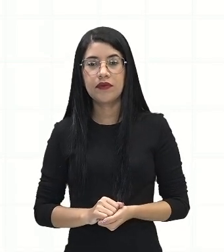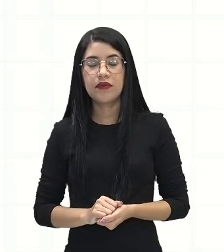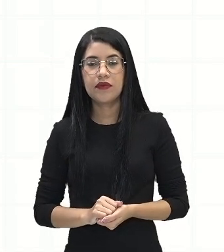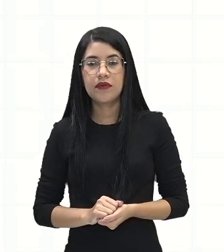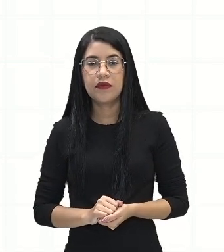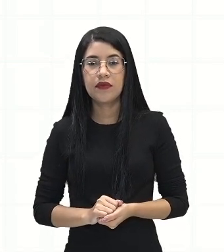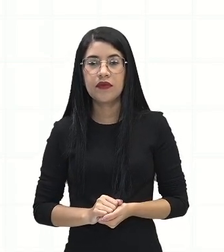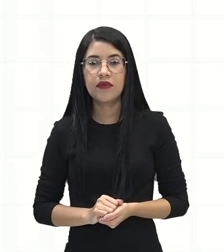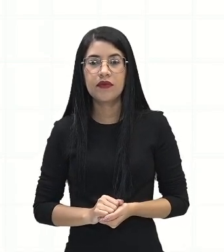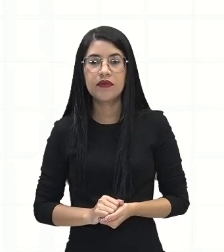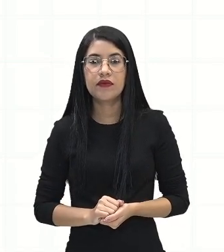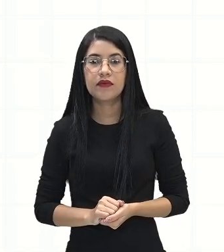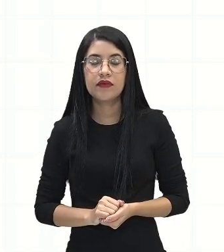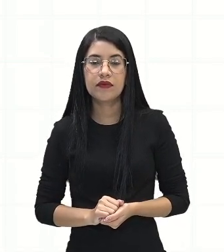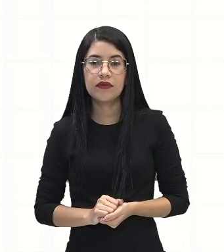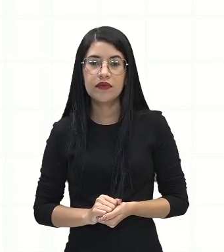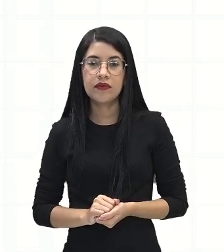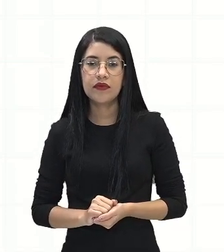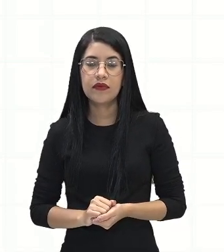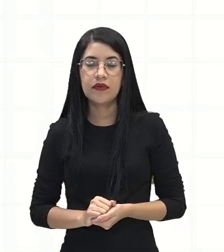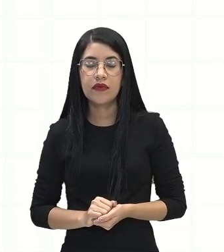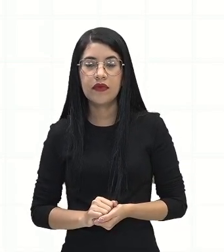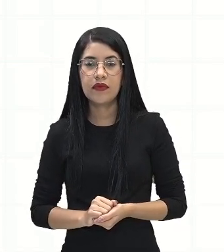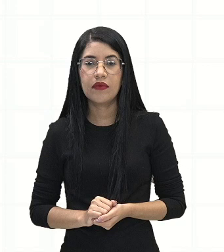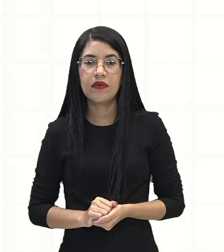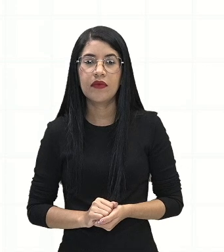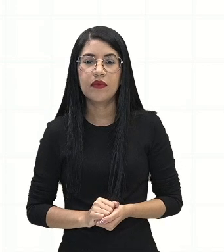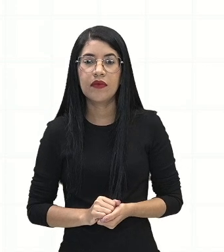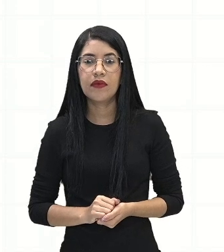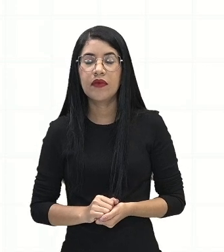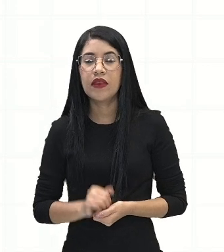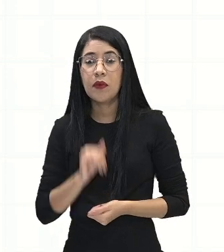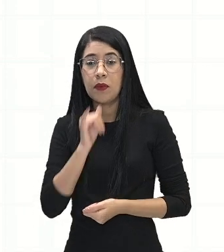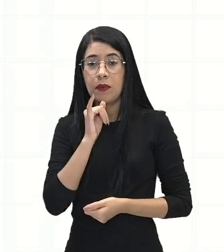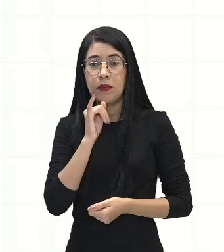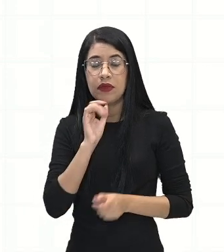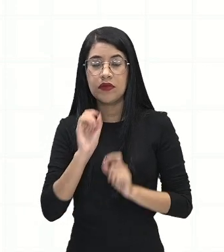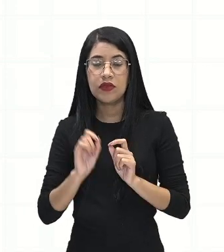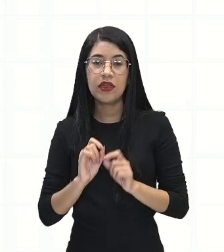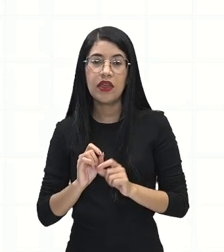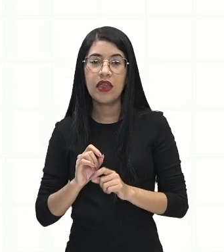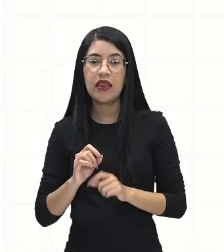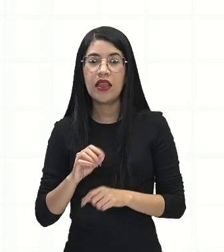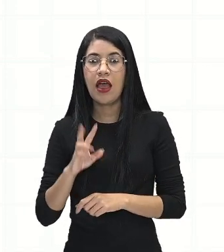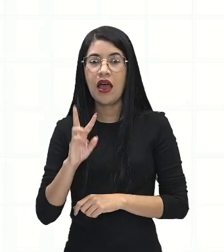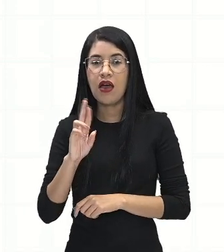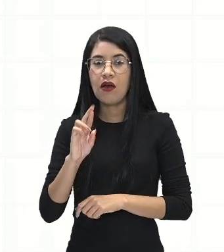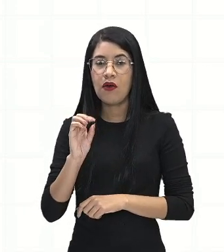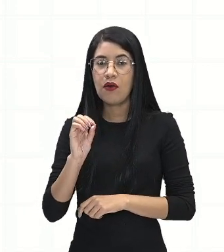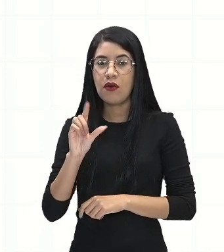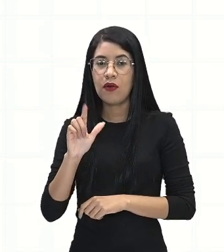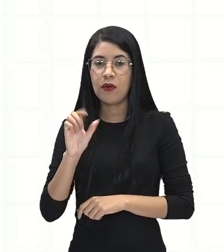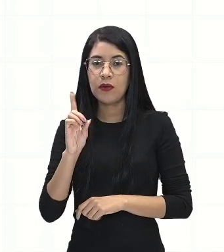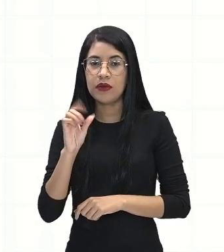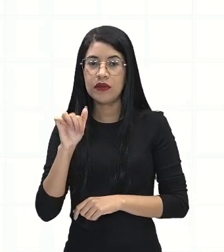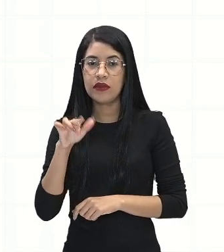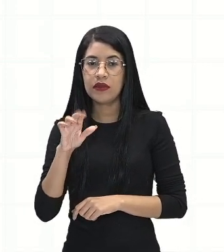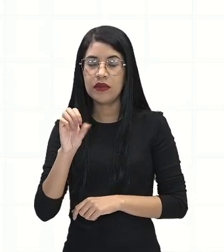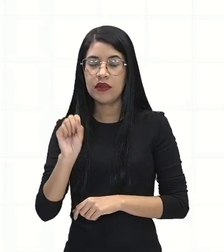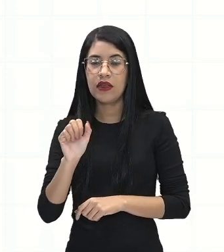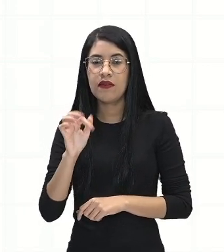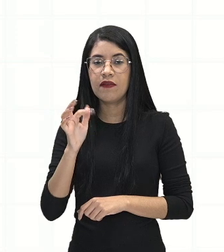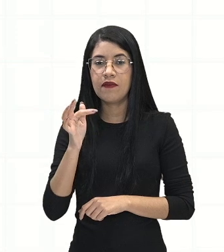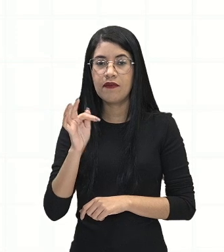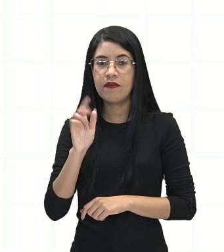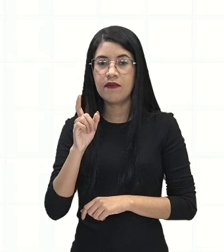suspender, né, esse objeto, certo? Então, aí a gente viu o exemplo de uma roldana fixa, tá? Então, o peso